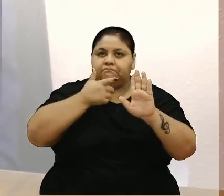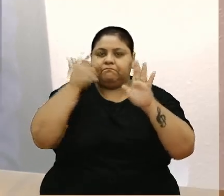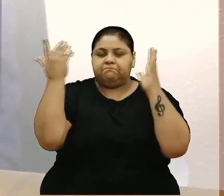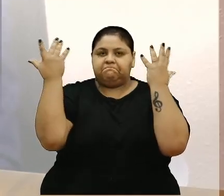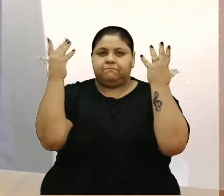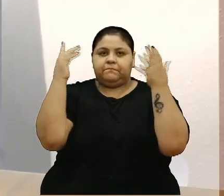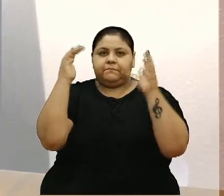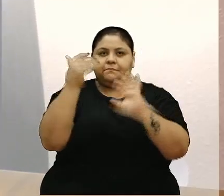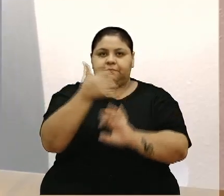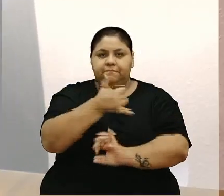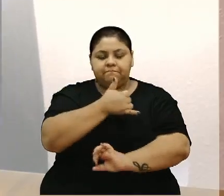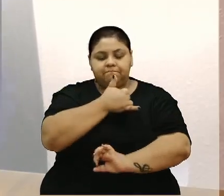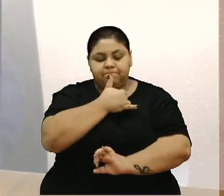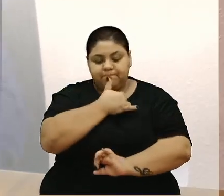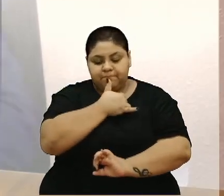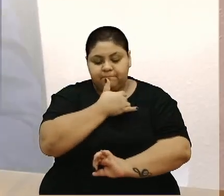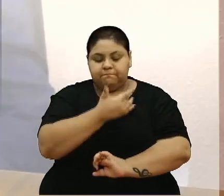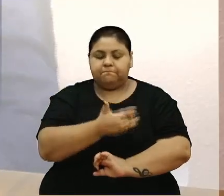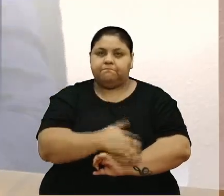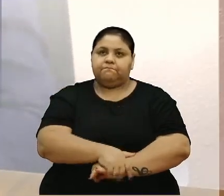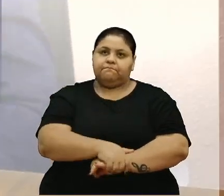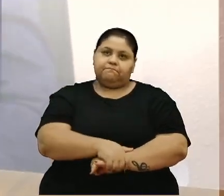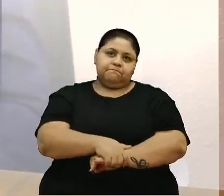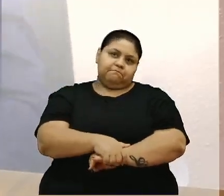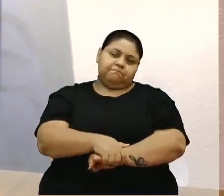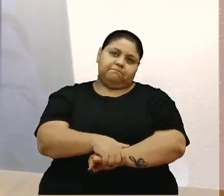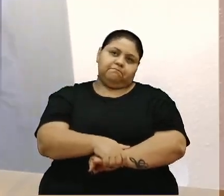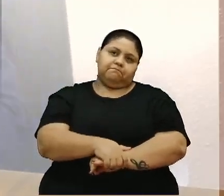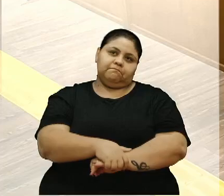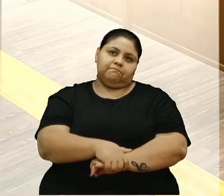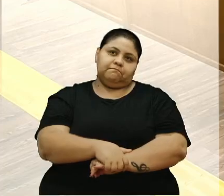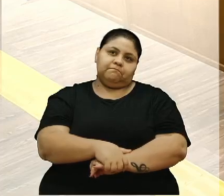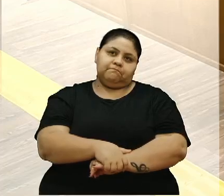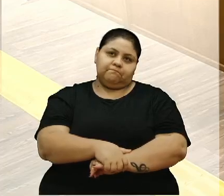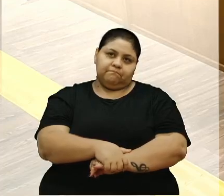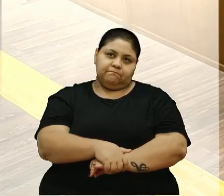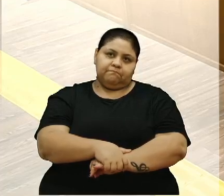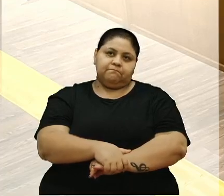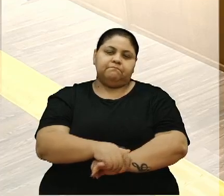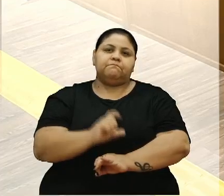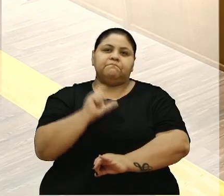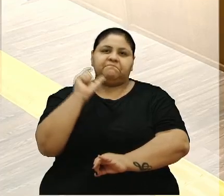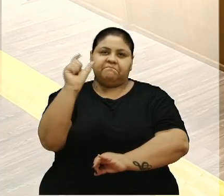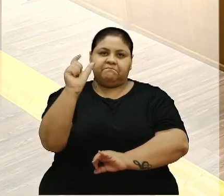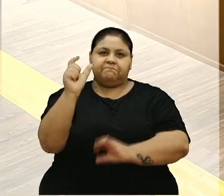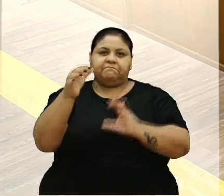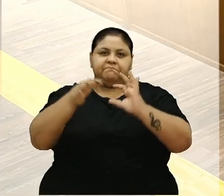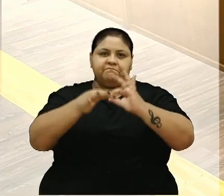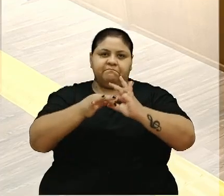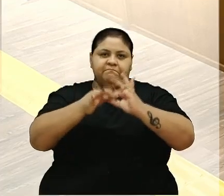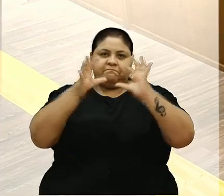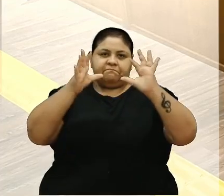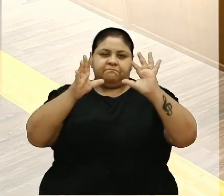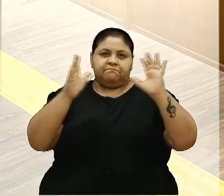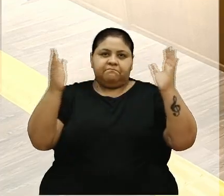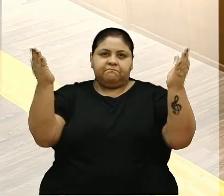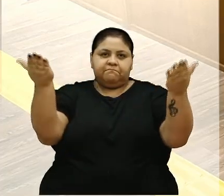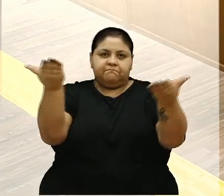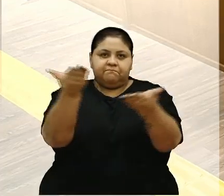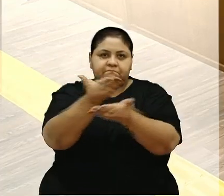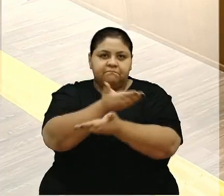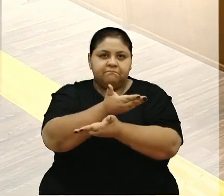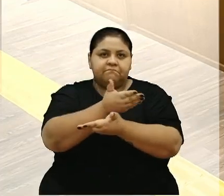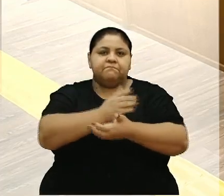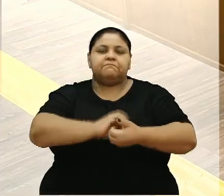louvor ou congratulações. Peço a palavra, senhor presidente. A palavra está à disposição das